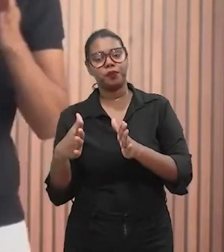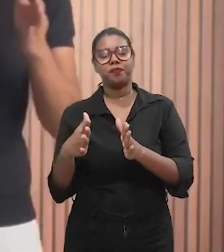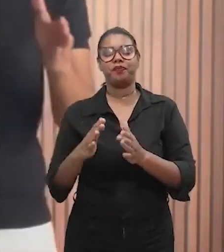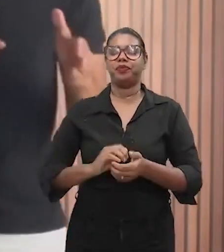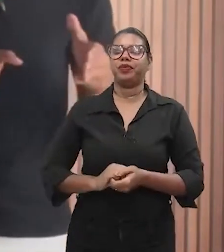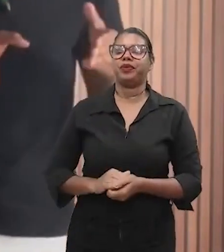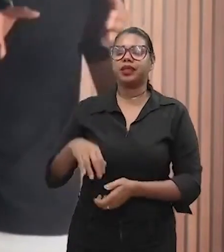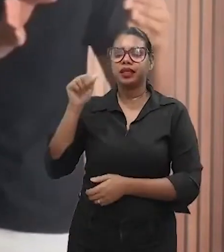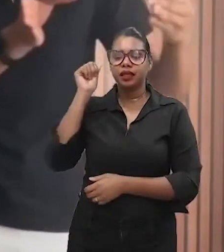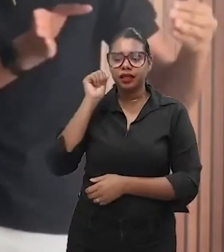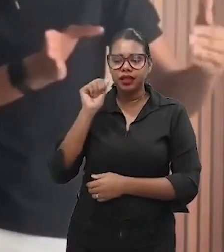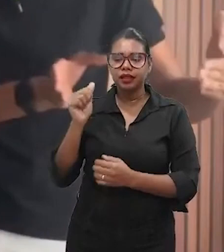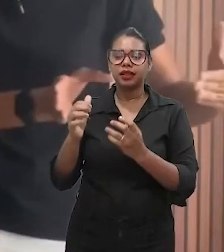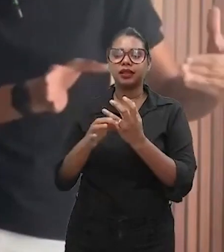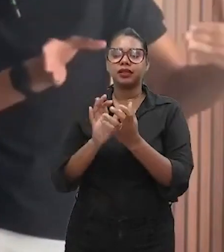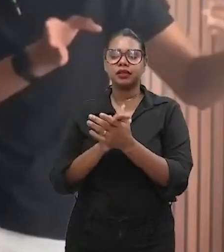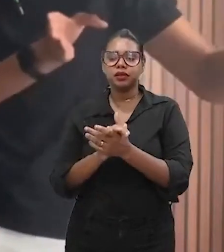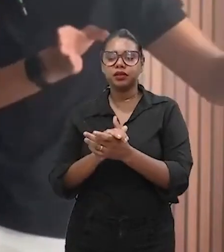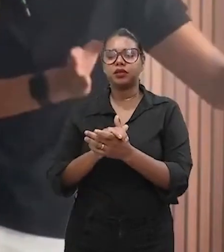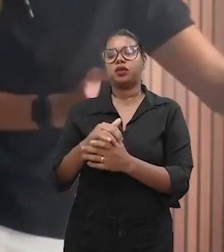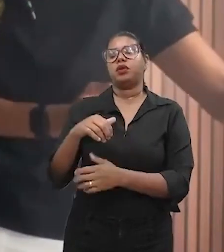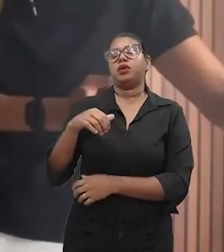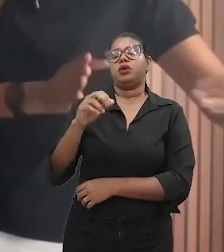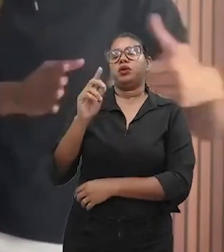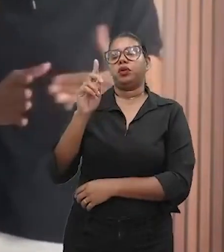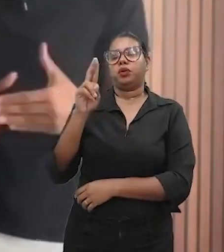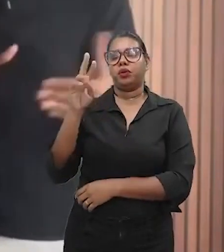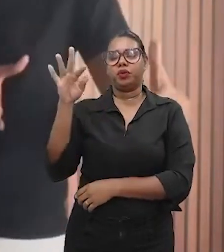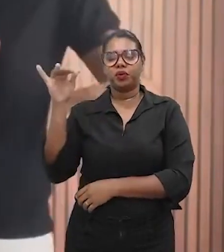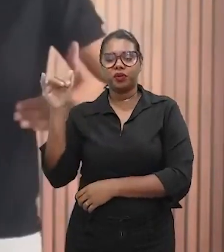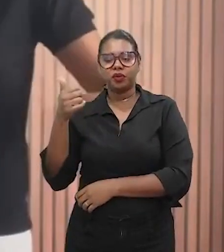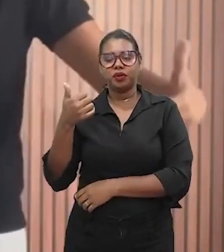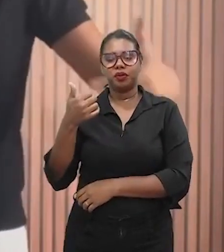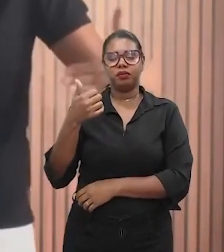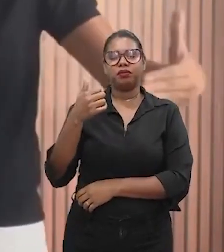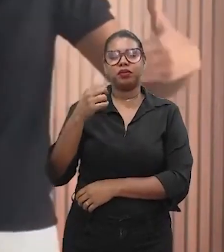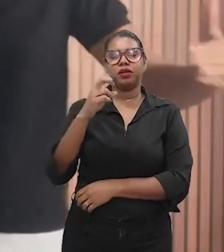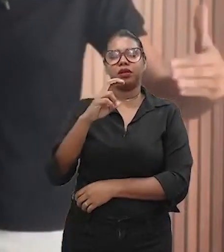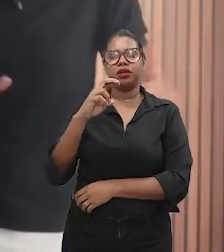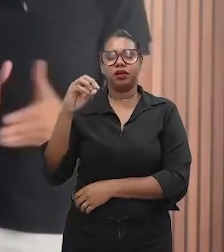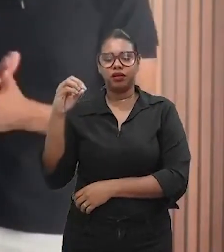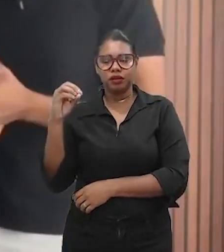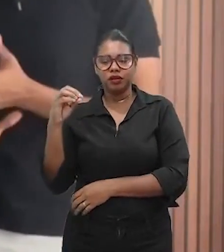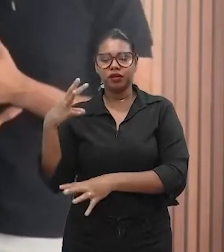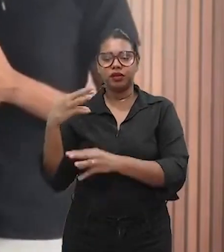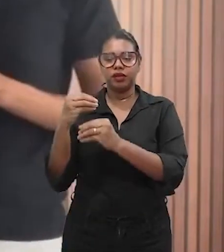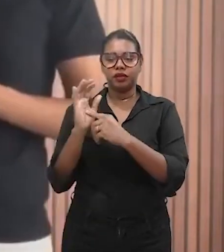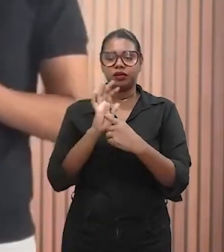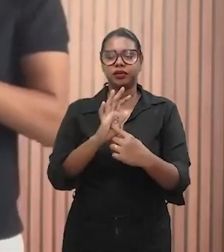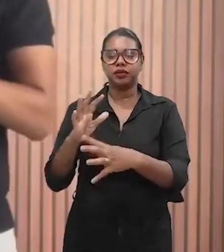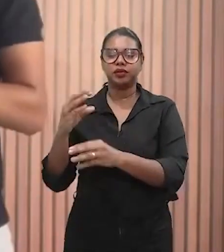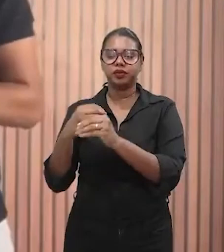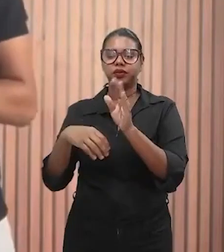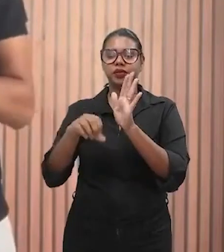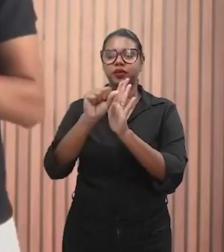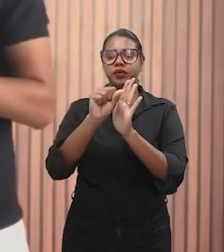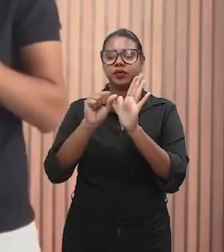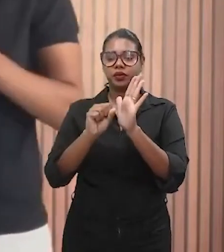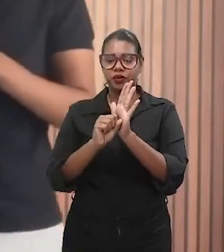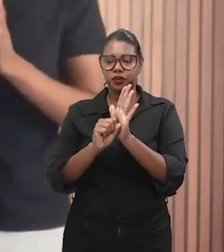de Albuquerque, Duarte Coelho, feitoria, início dos anos 1500, que a gente vai chamar aí, né, do